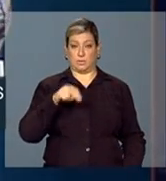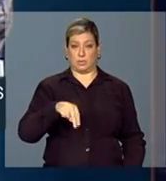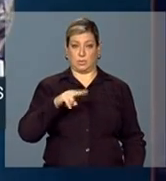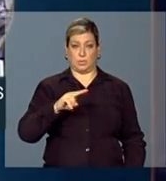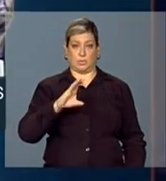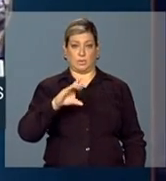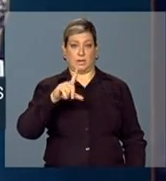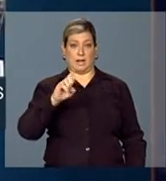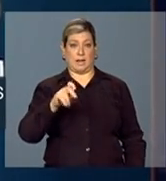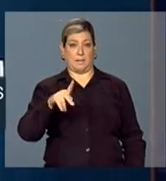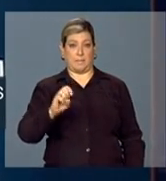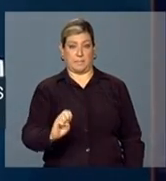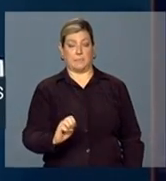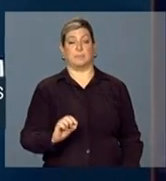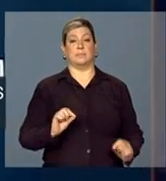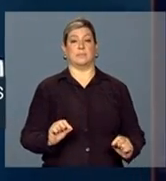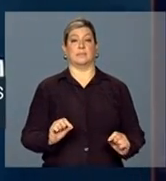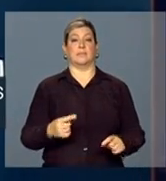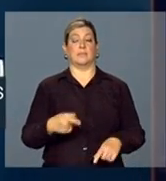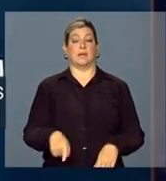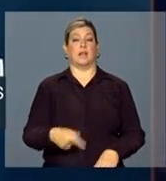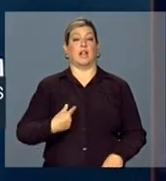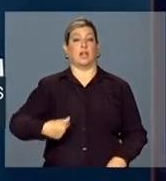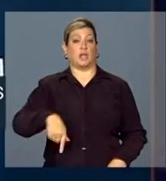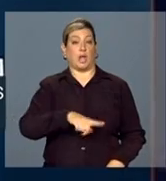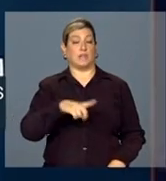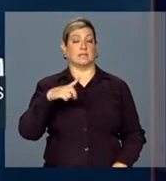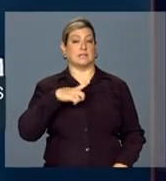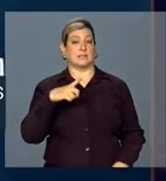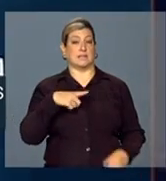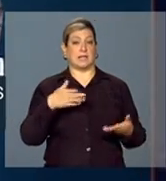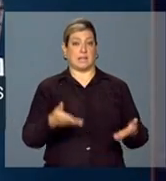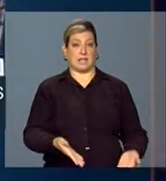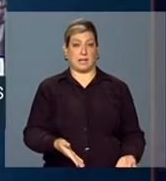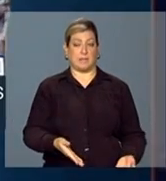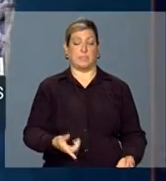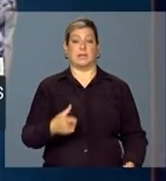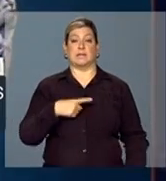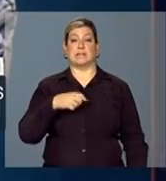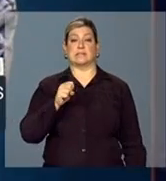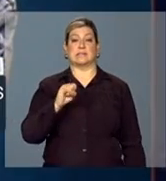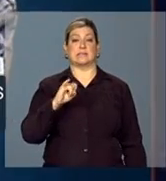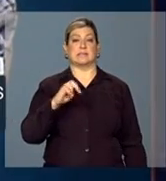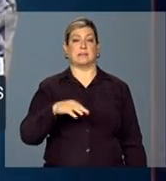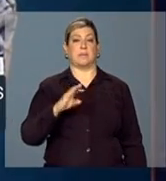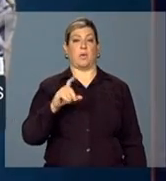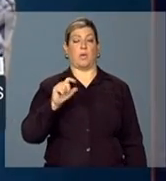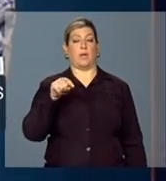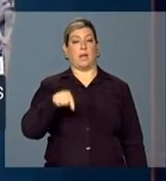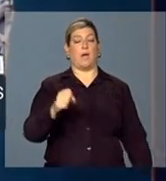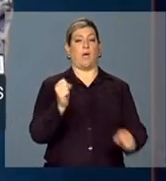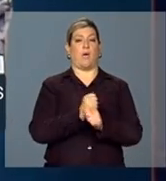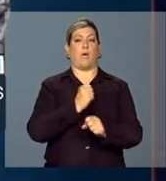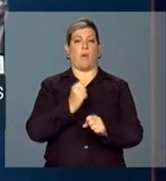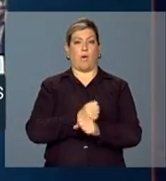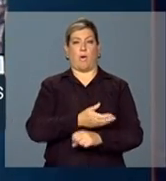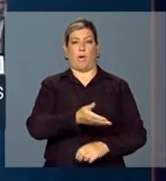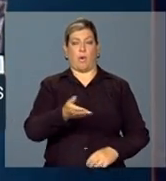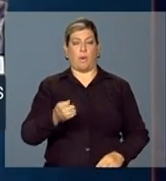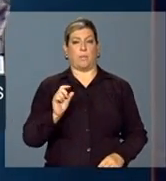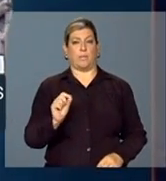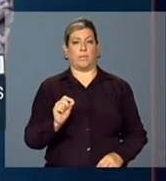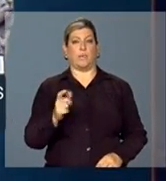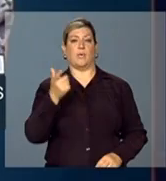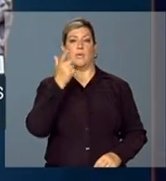na Nuclep, e aqui nós temos um símbolo dessa obra que